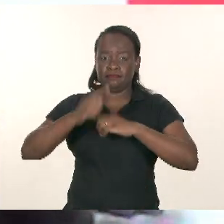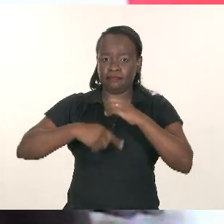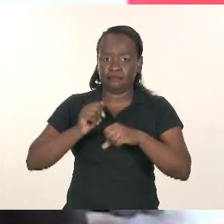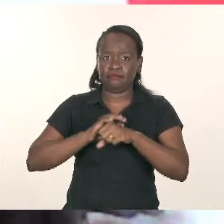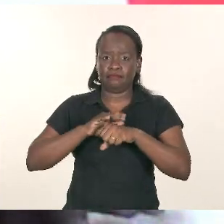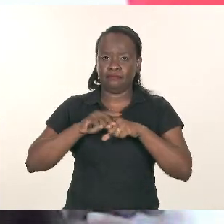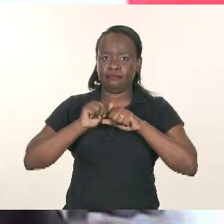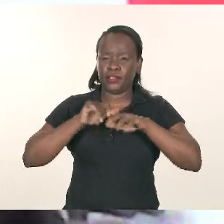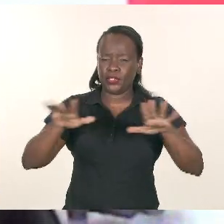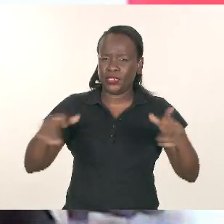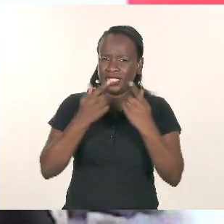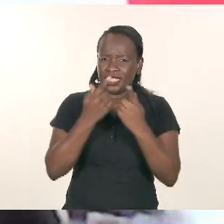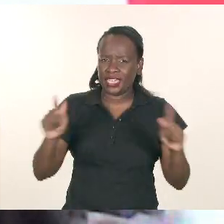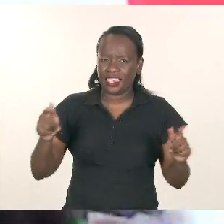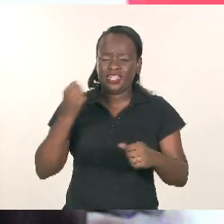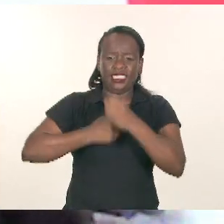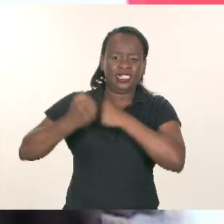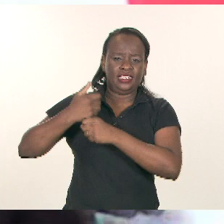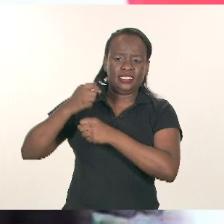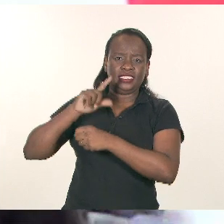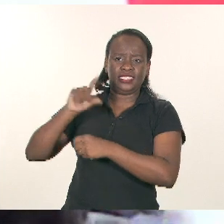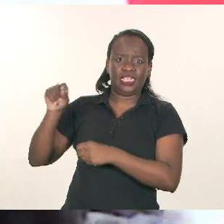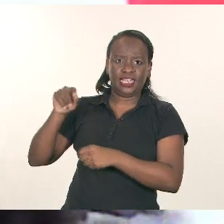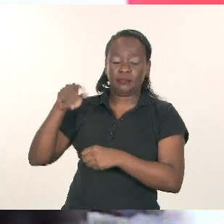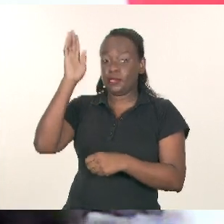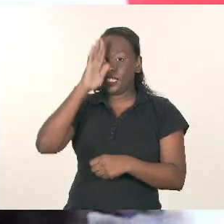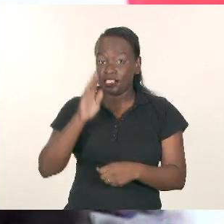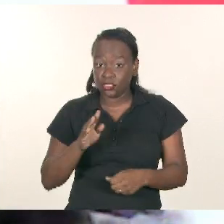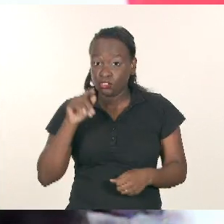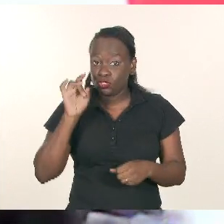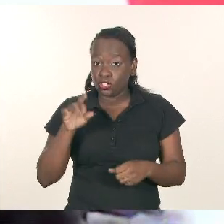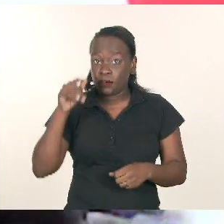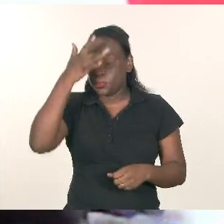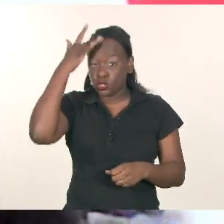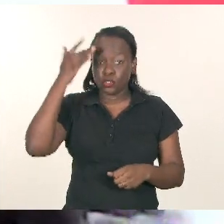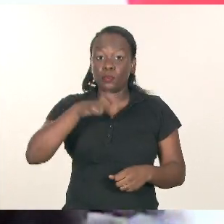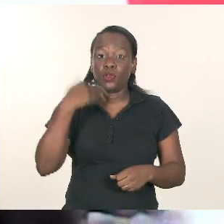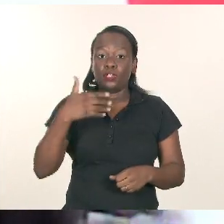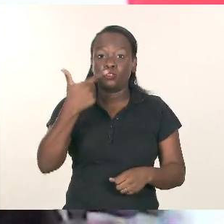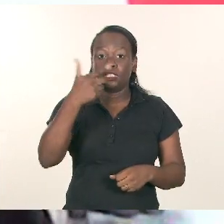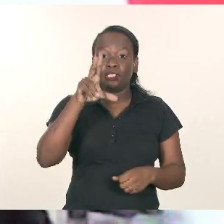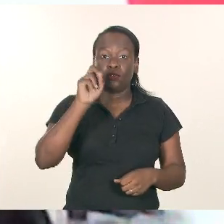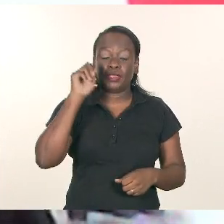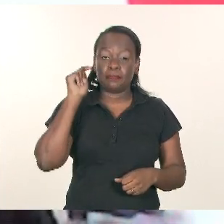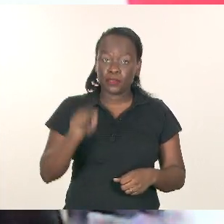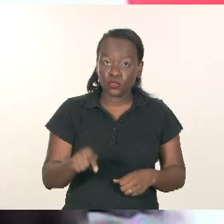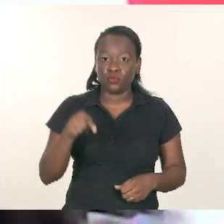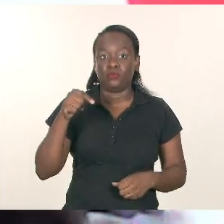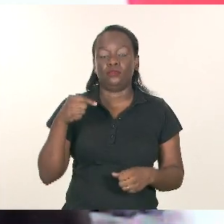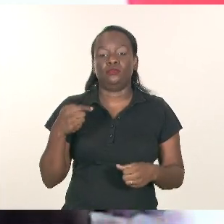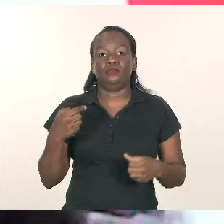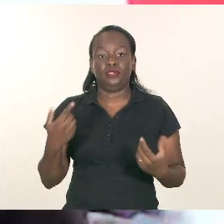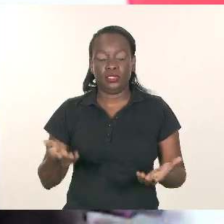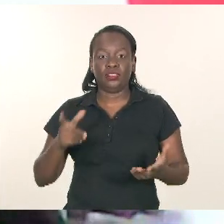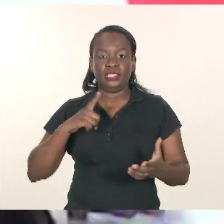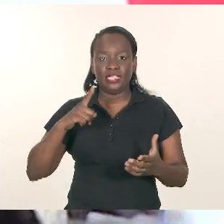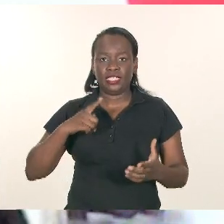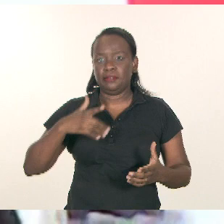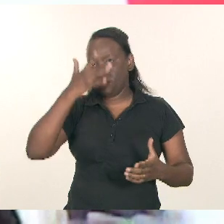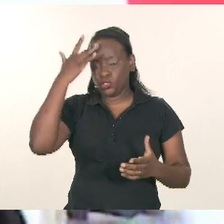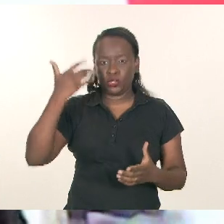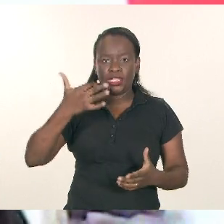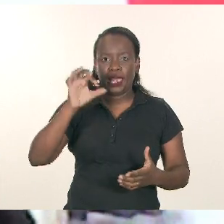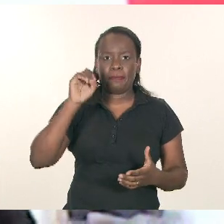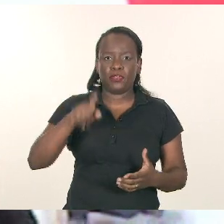pelo menos. Só no Brasil já matou quase 250 mil pessoas. No estado do Rio de Janeiro, dezenas de milhares de